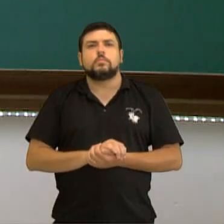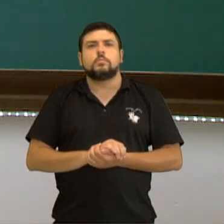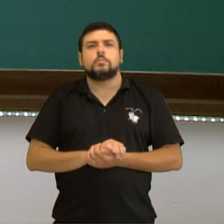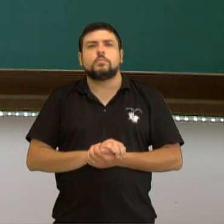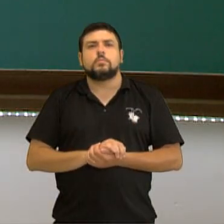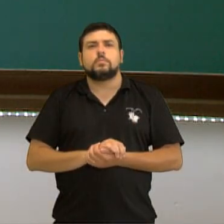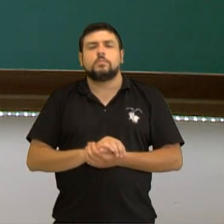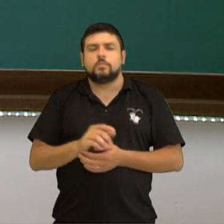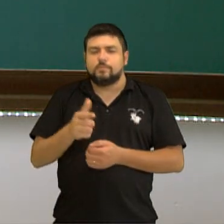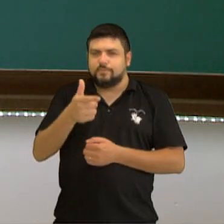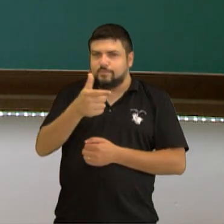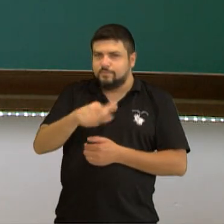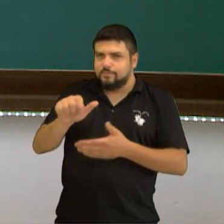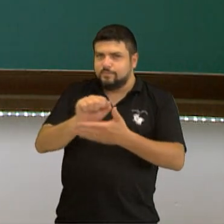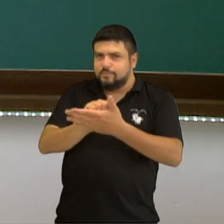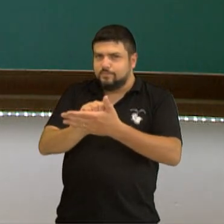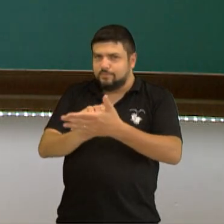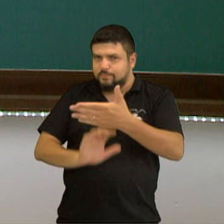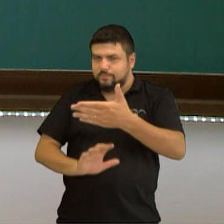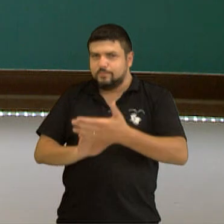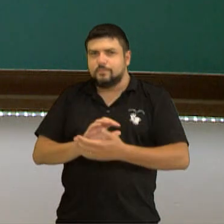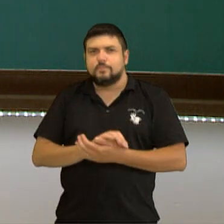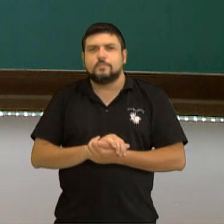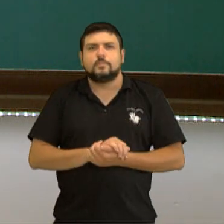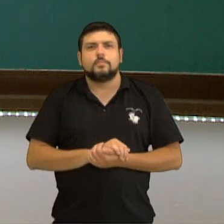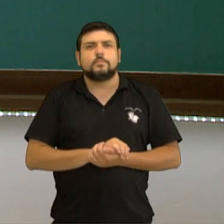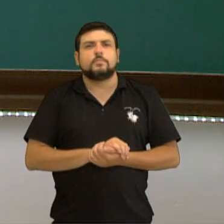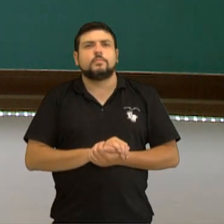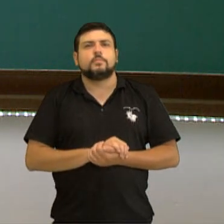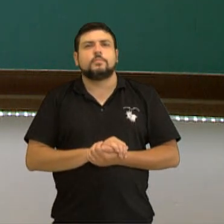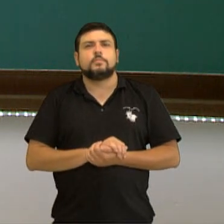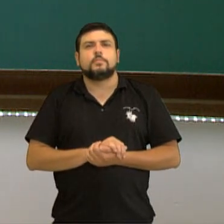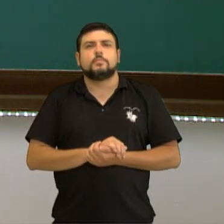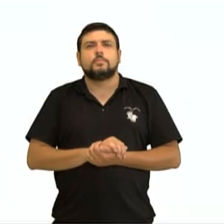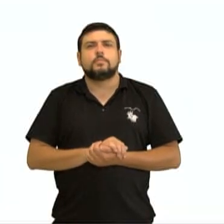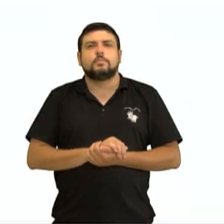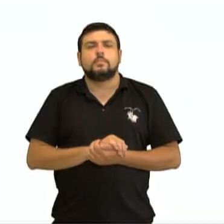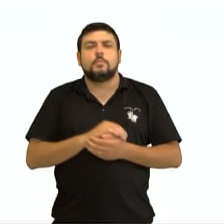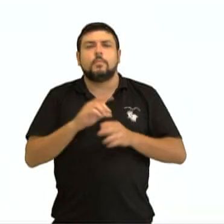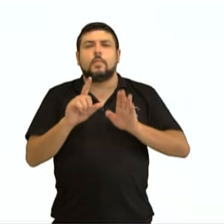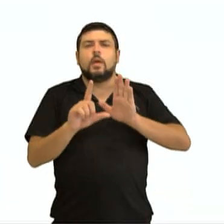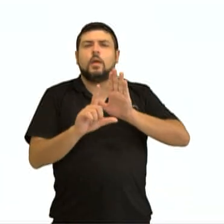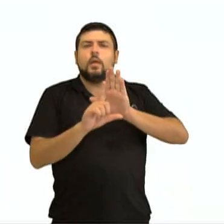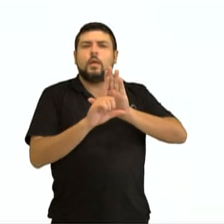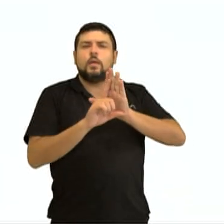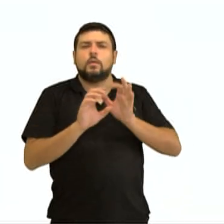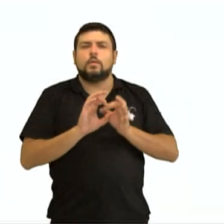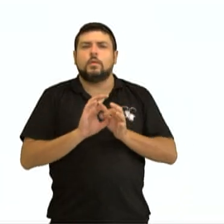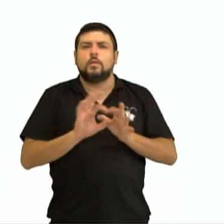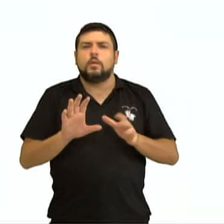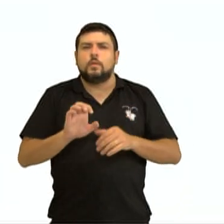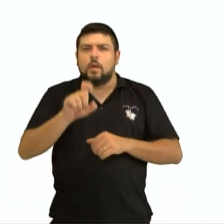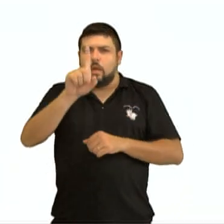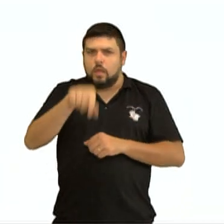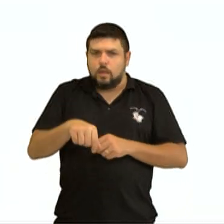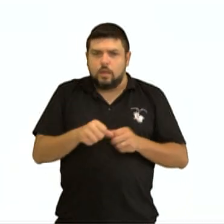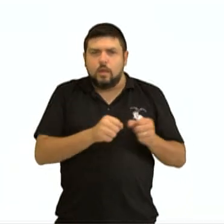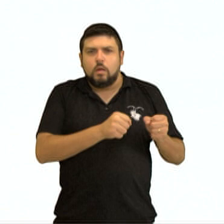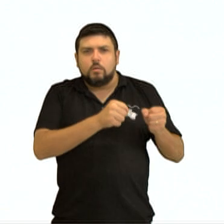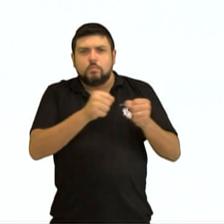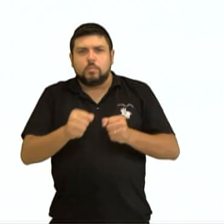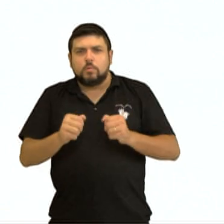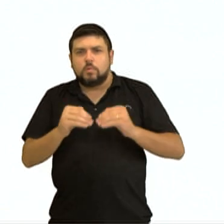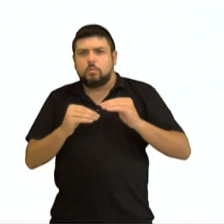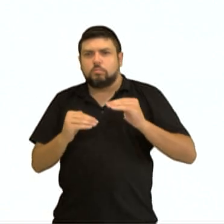Vamos para mais uma perguntinha, um quiz aí, pessoal. A legitimidade é o uso do poder dentro de uma ordem